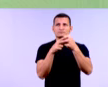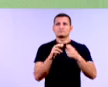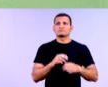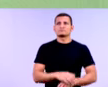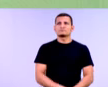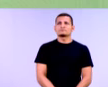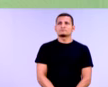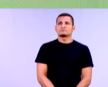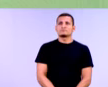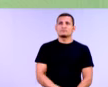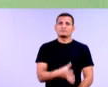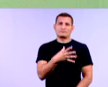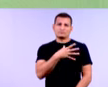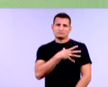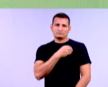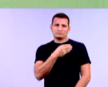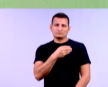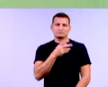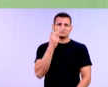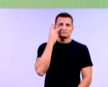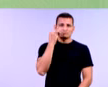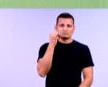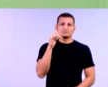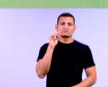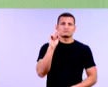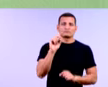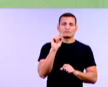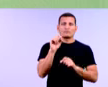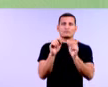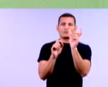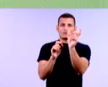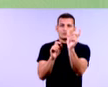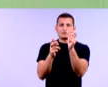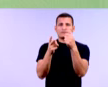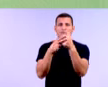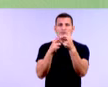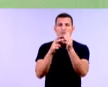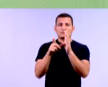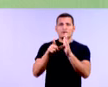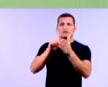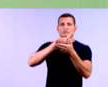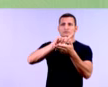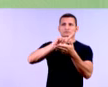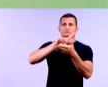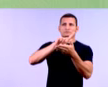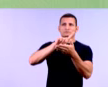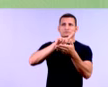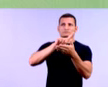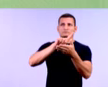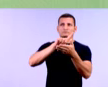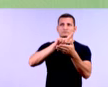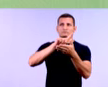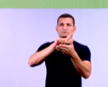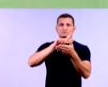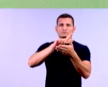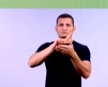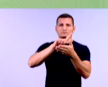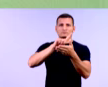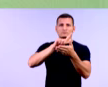que está... O verbo está vindo antes. É o caso de concordância com o verbo vindo, o sujeito